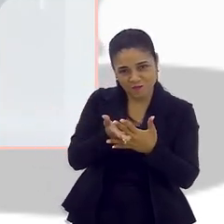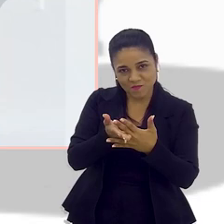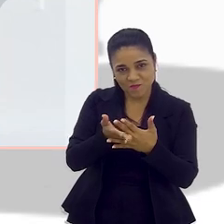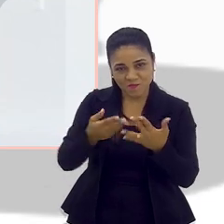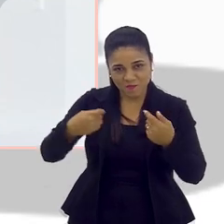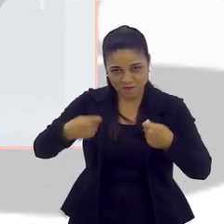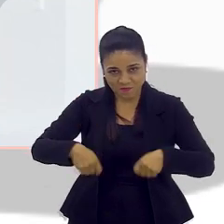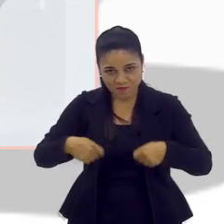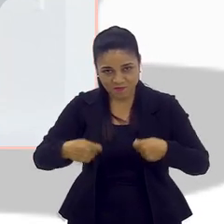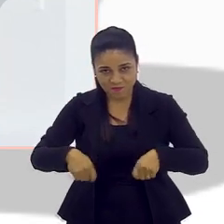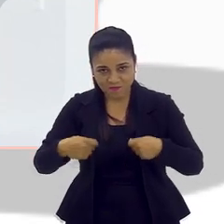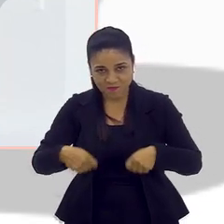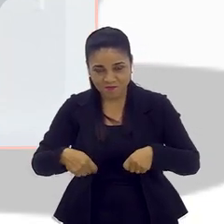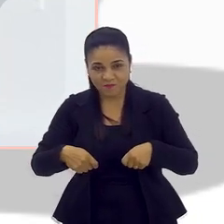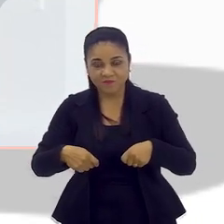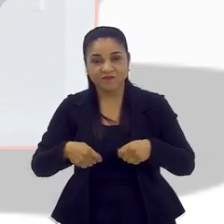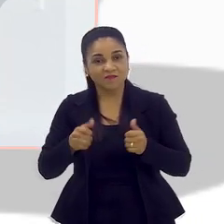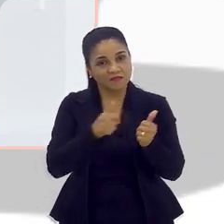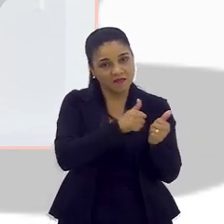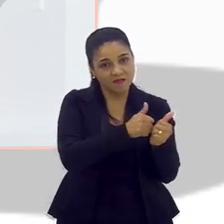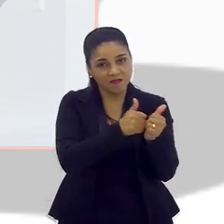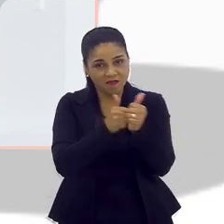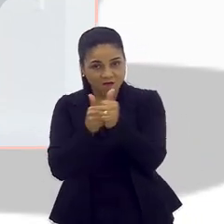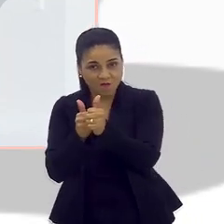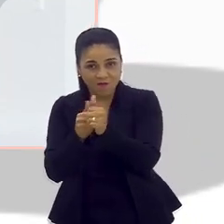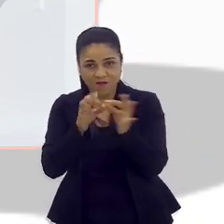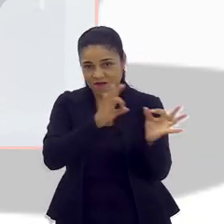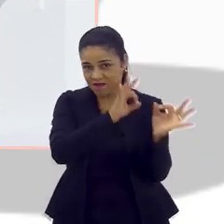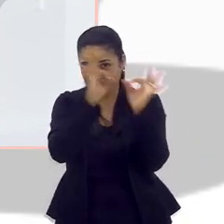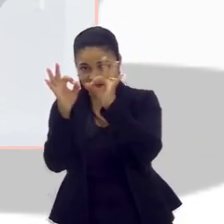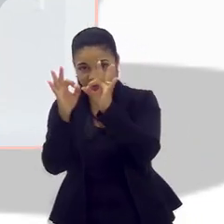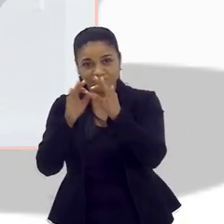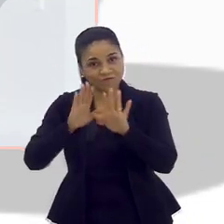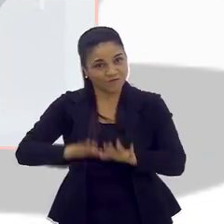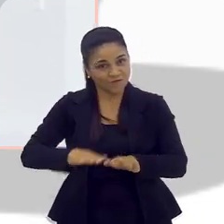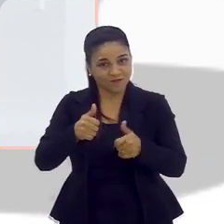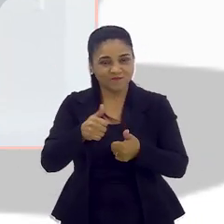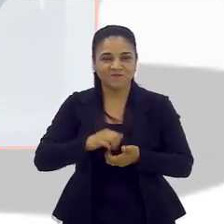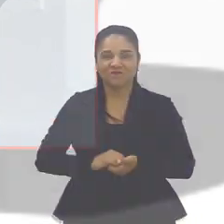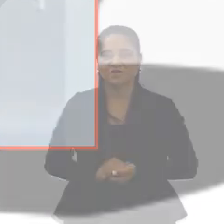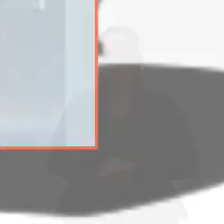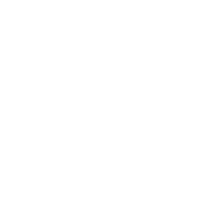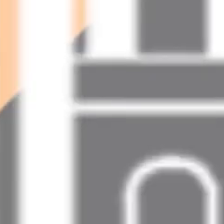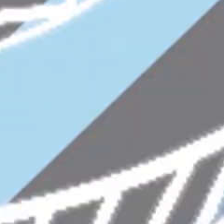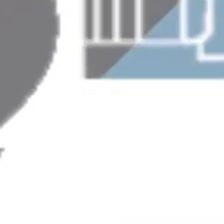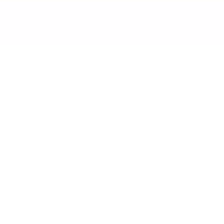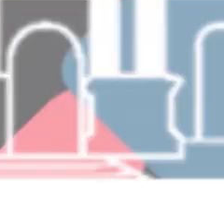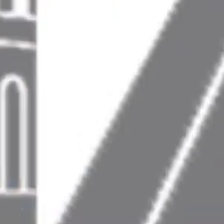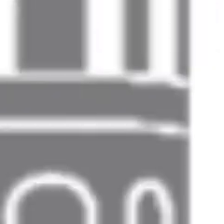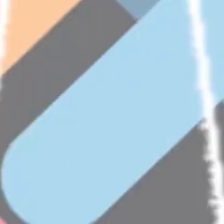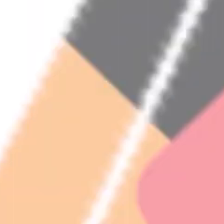que a gente vai precisar fazer um intervalo bem rapidinho. Você que está acompanhando a gente, não sai daí não. A gente volta já já.